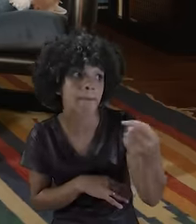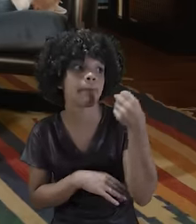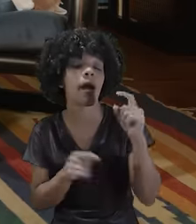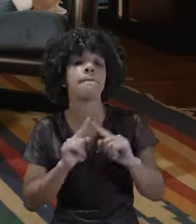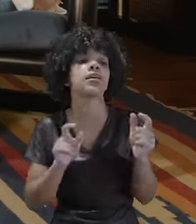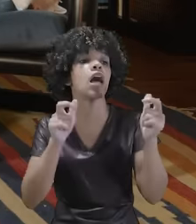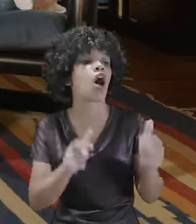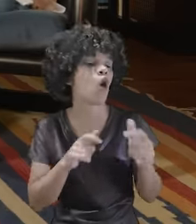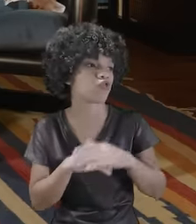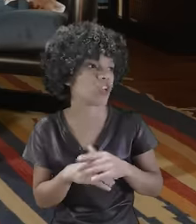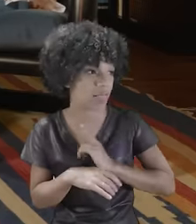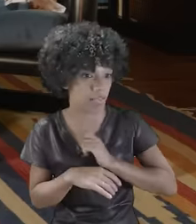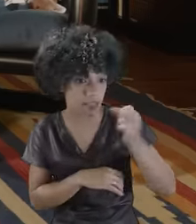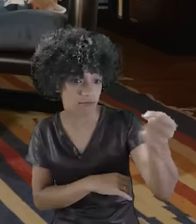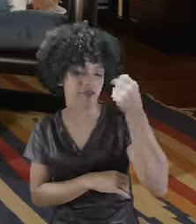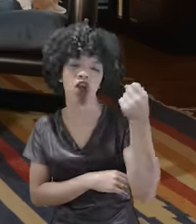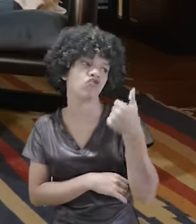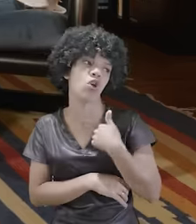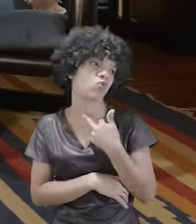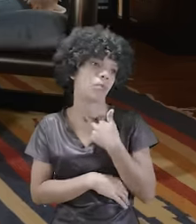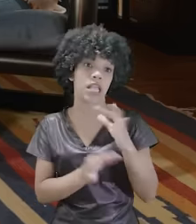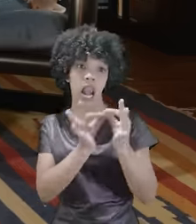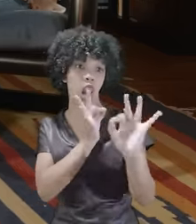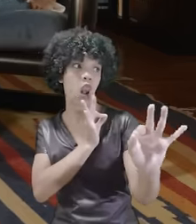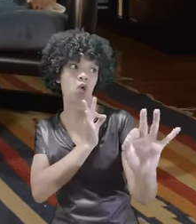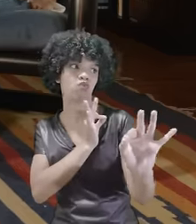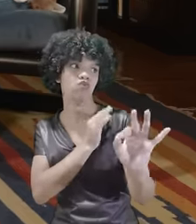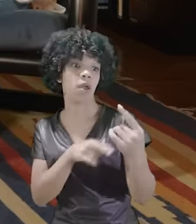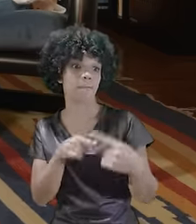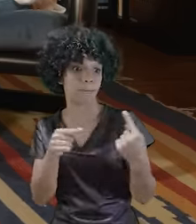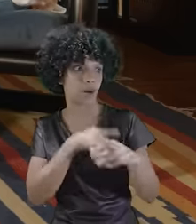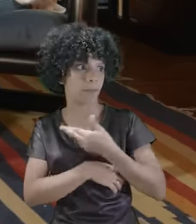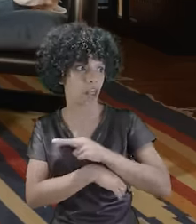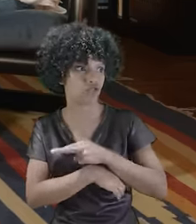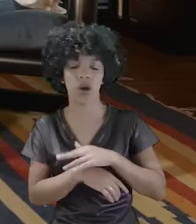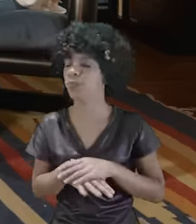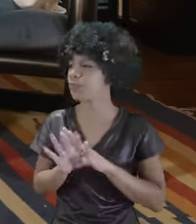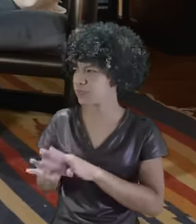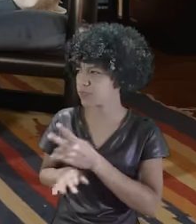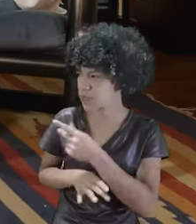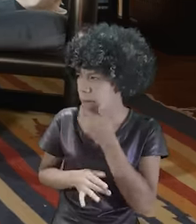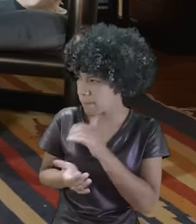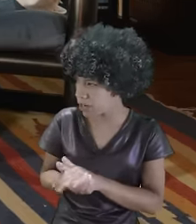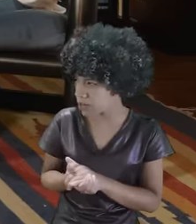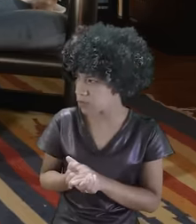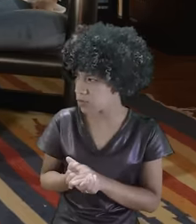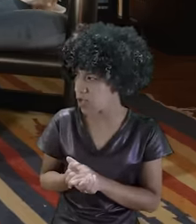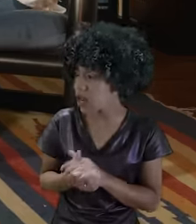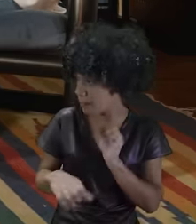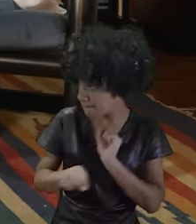bebida agora aonde tem bebida Aero int e tento ficar mais longe o que eu consigo entendi entendi o seu marido ele